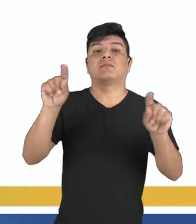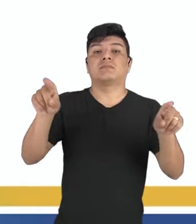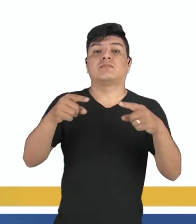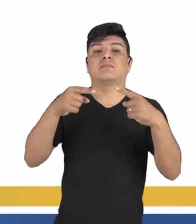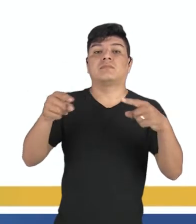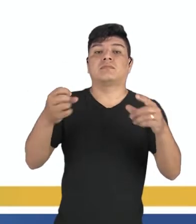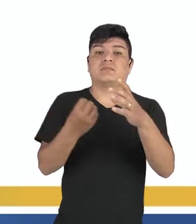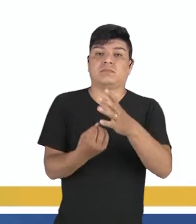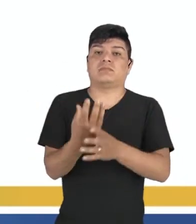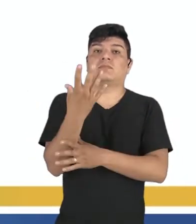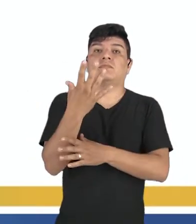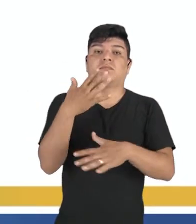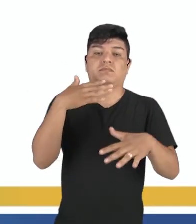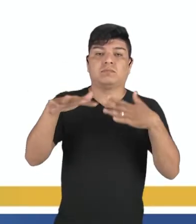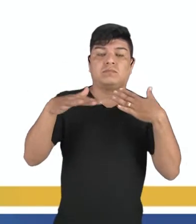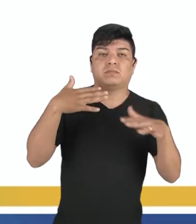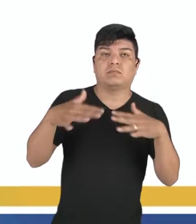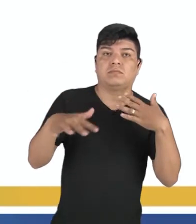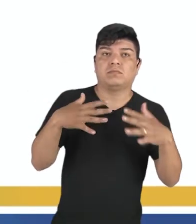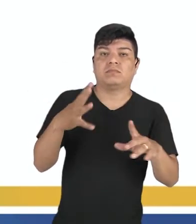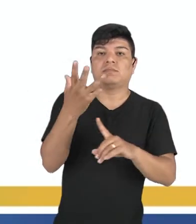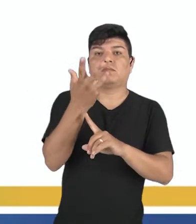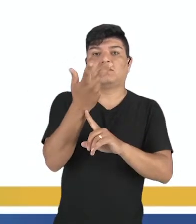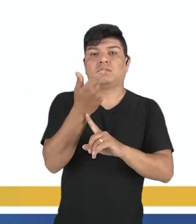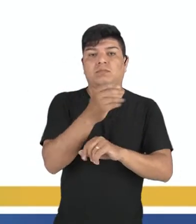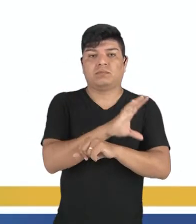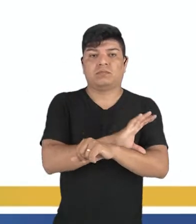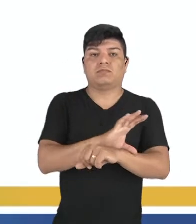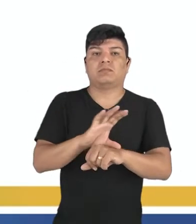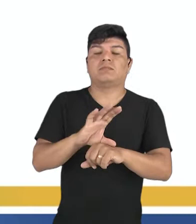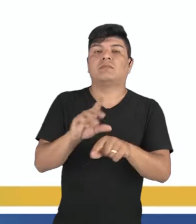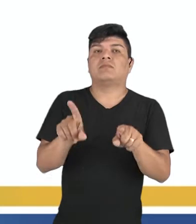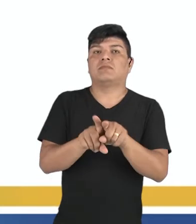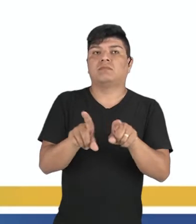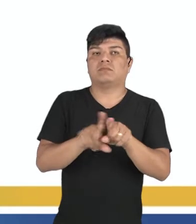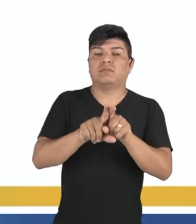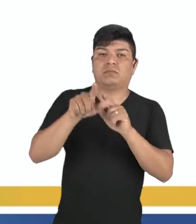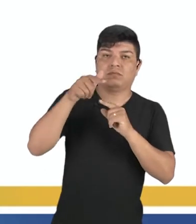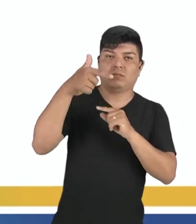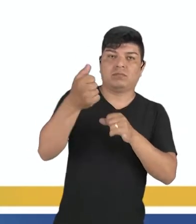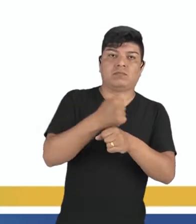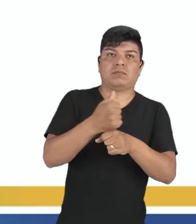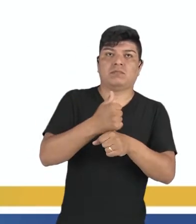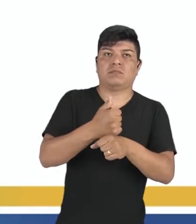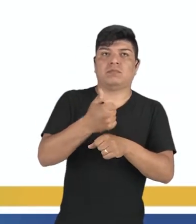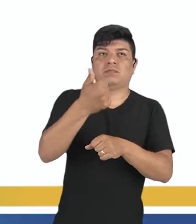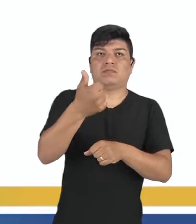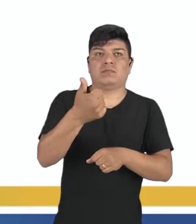que surge como movimento artístico, cultural, após o ano de